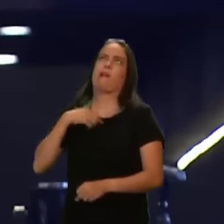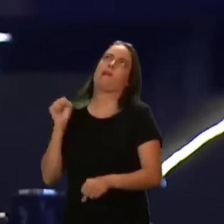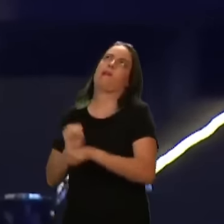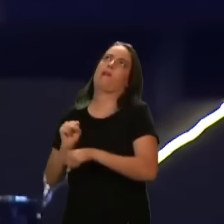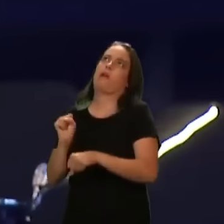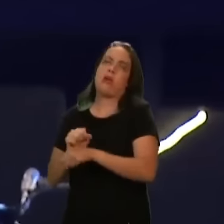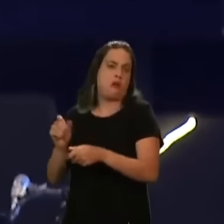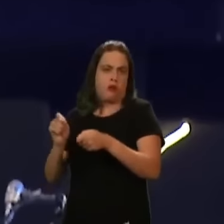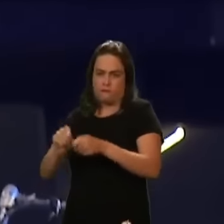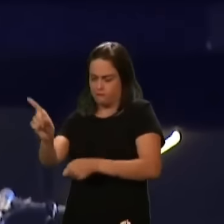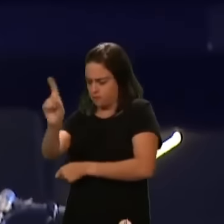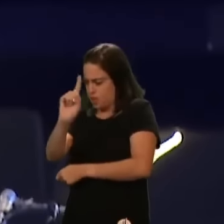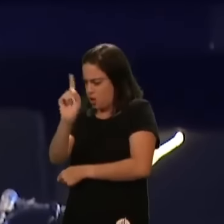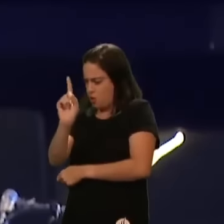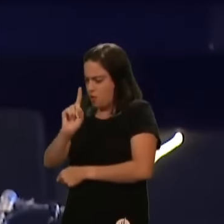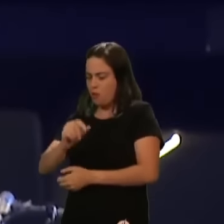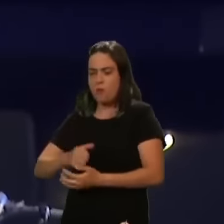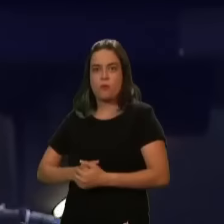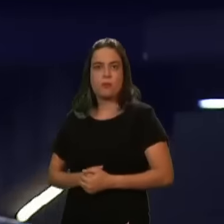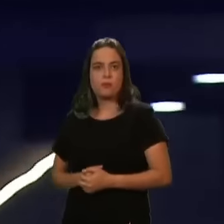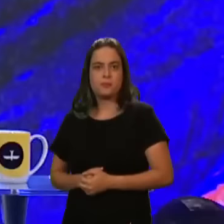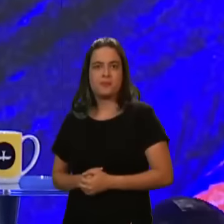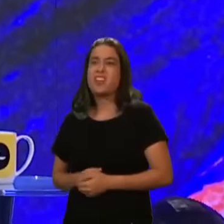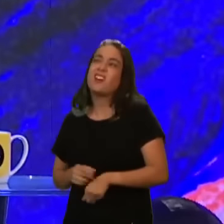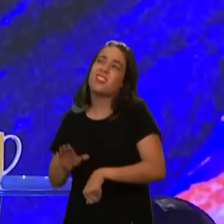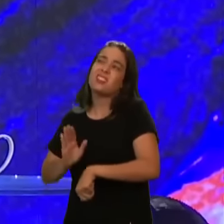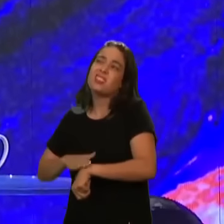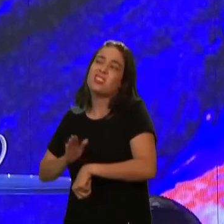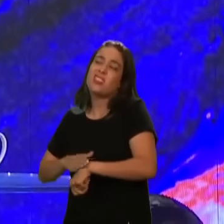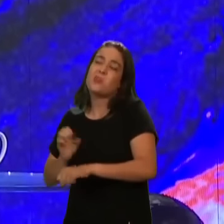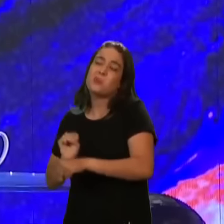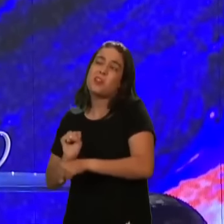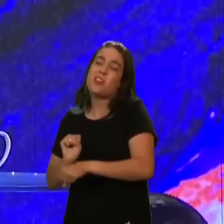Eu não vou fazer, não. Quanto tempo que é para esperar?